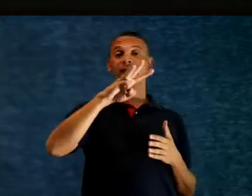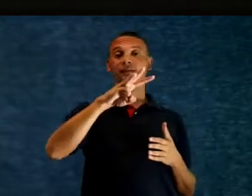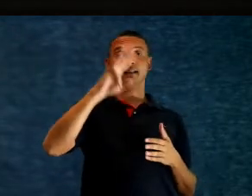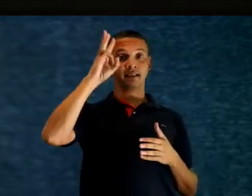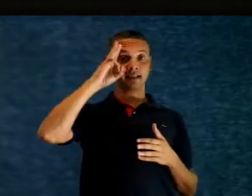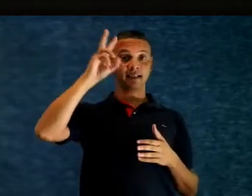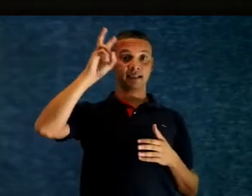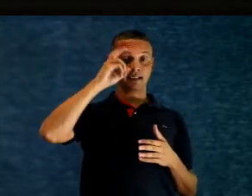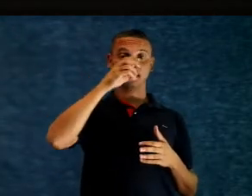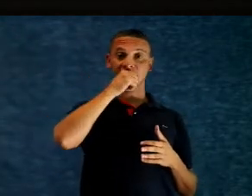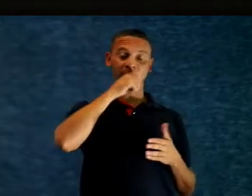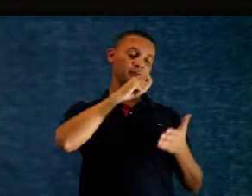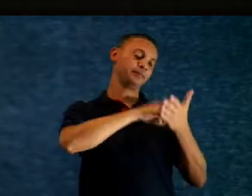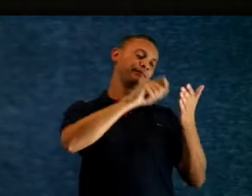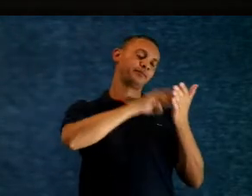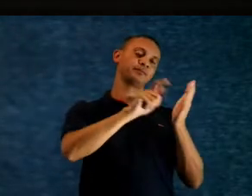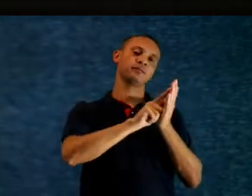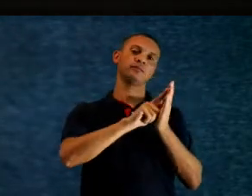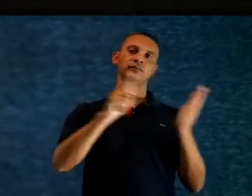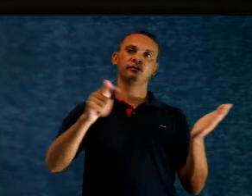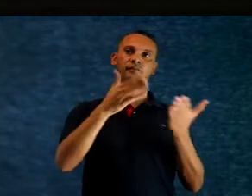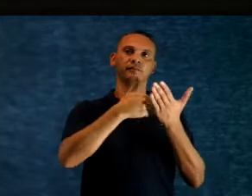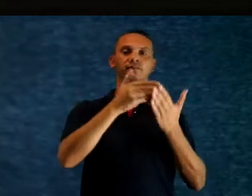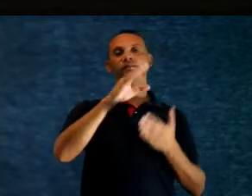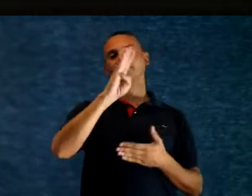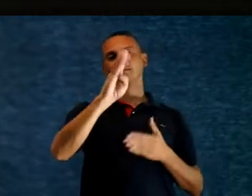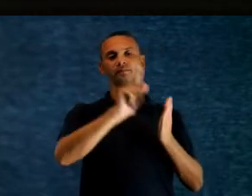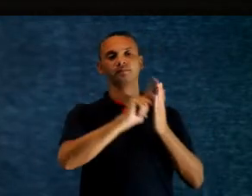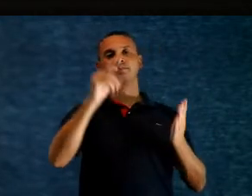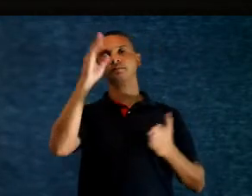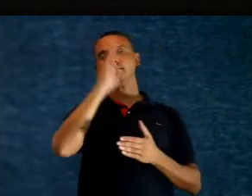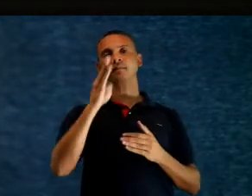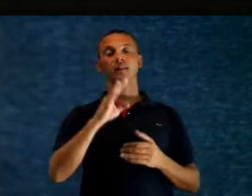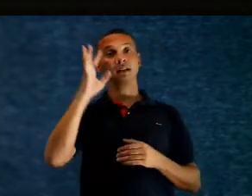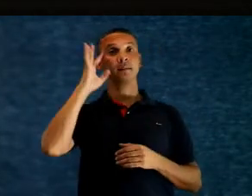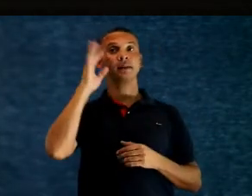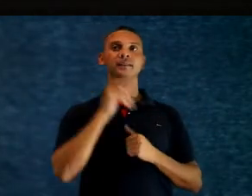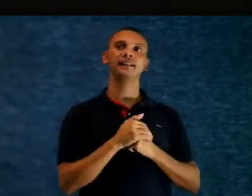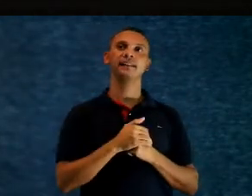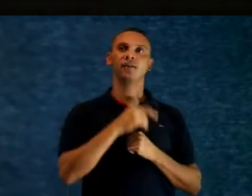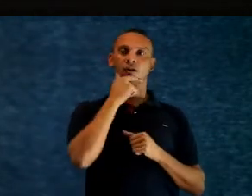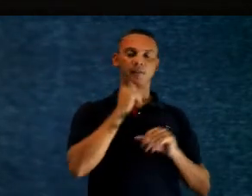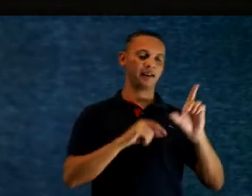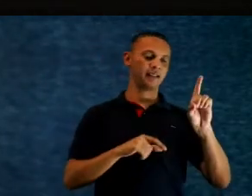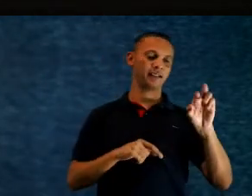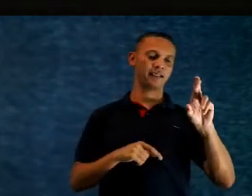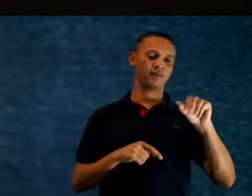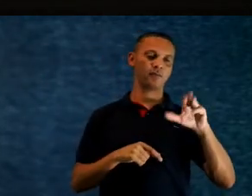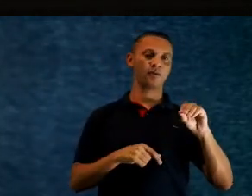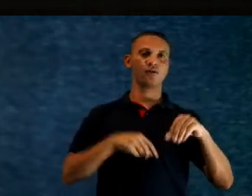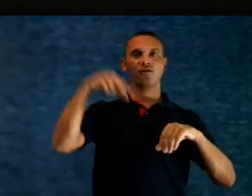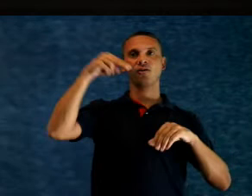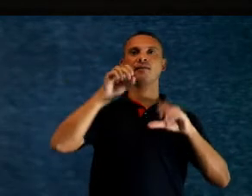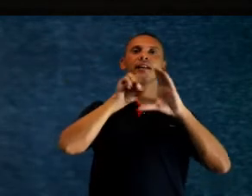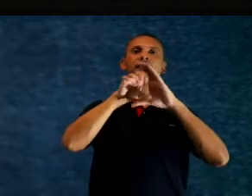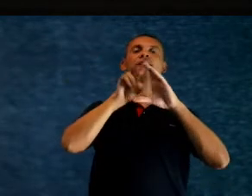para escrever para a Dona Dolores. Eu li essas cartas e fazendo comentários. Dizia: olhe, a Nazaré é muito safada.